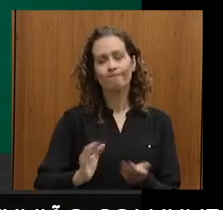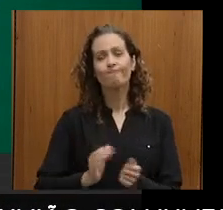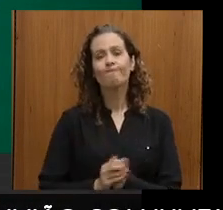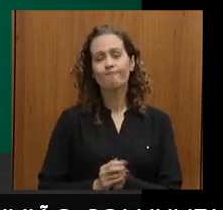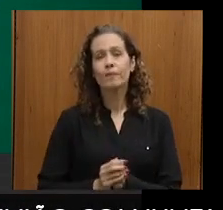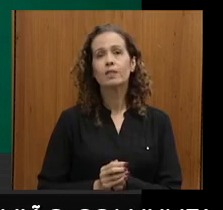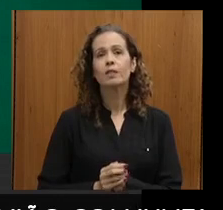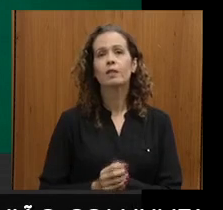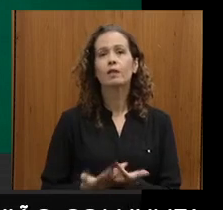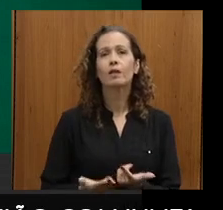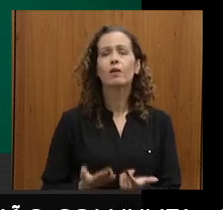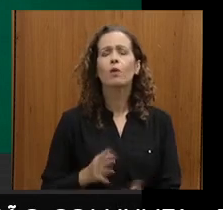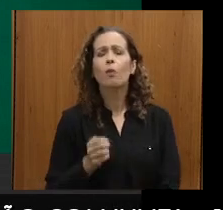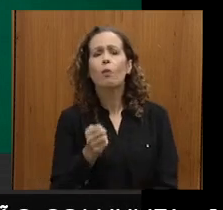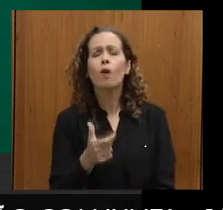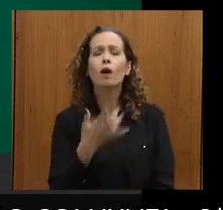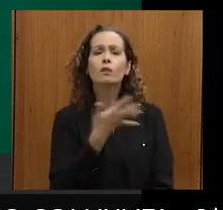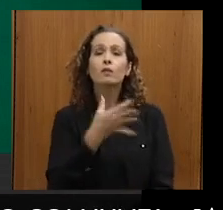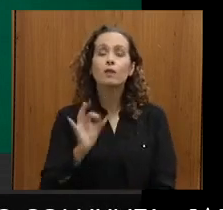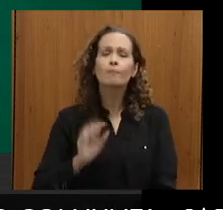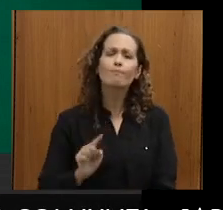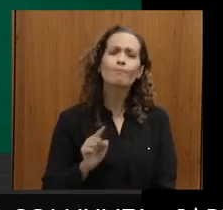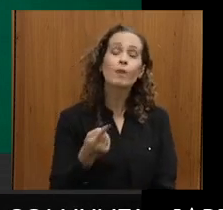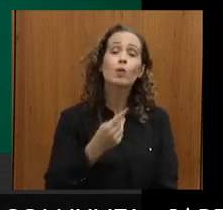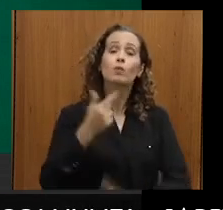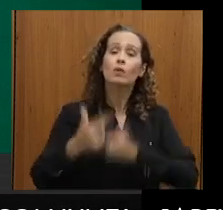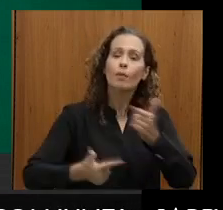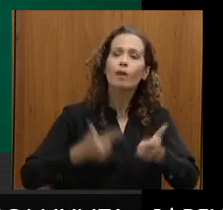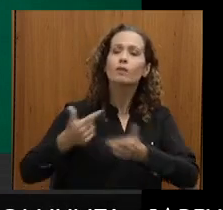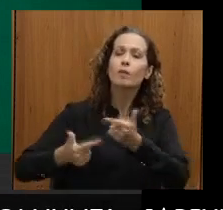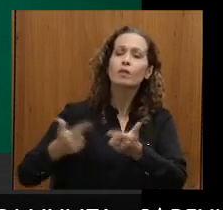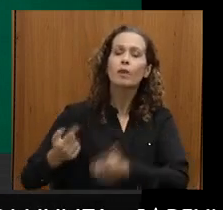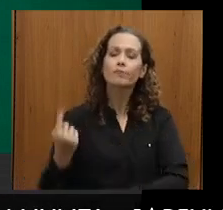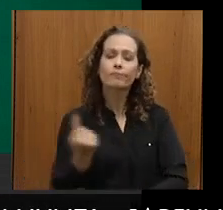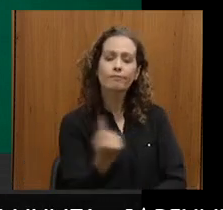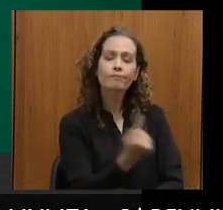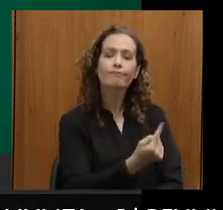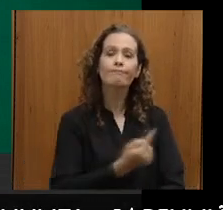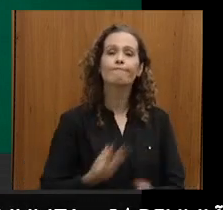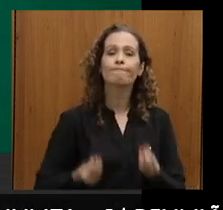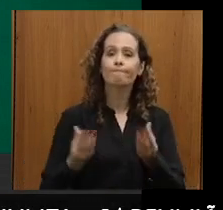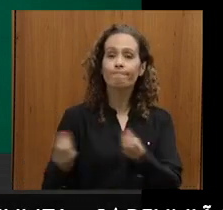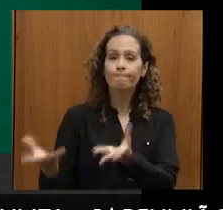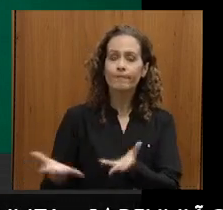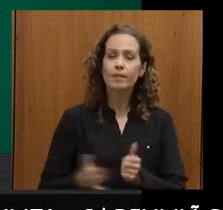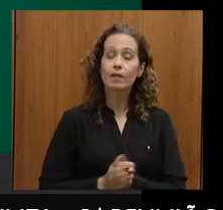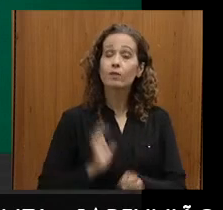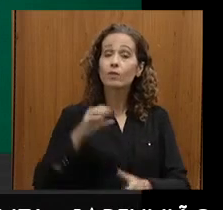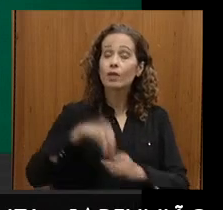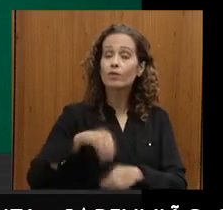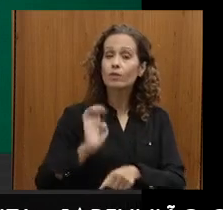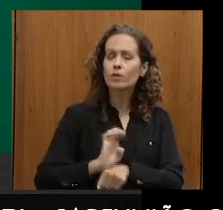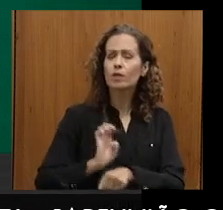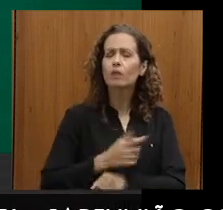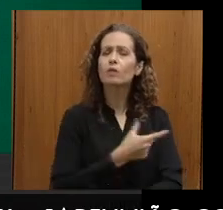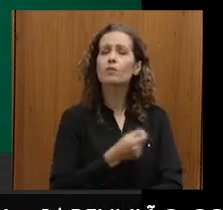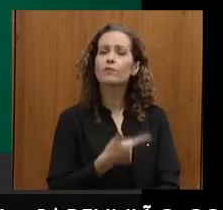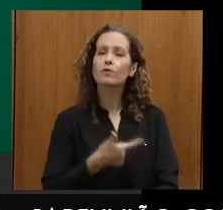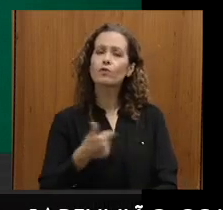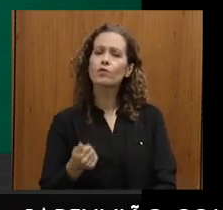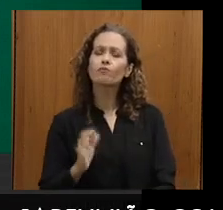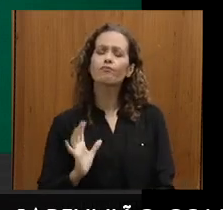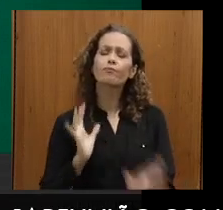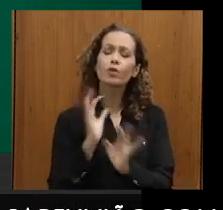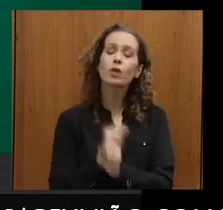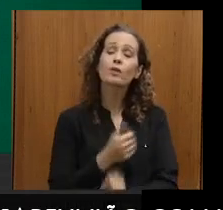geração de quase 100 mil empregos diretos no nosso Estado. Especificamente, no ano de 2021, foram